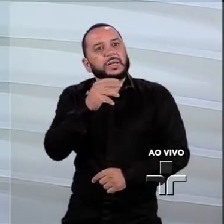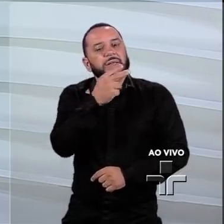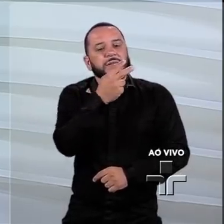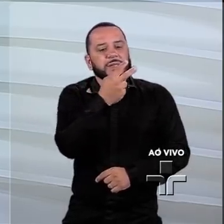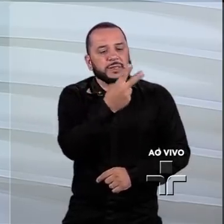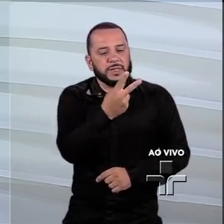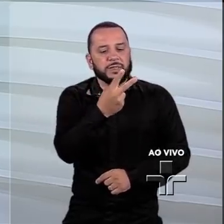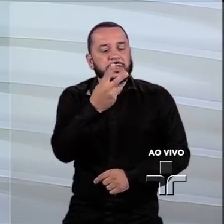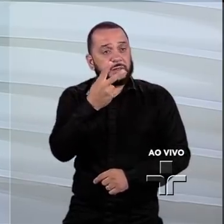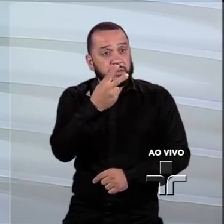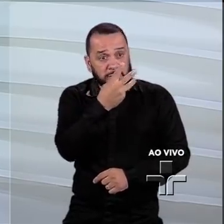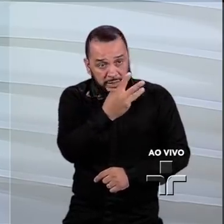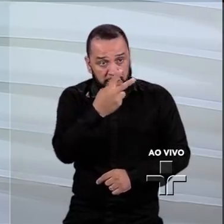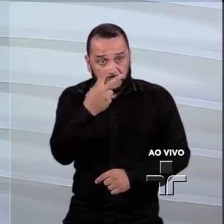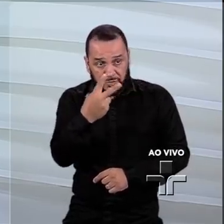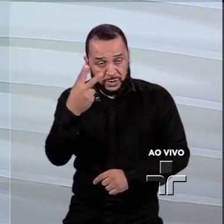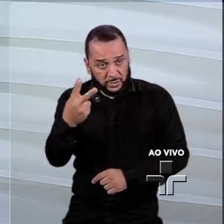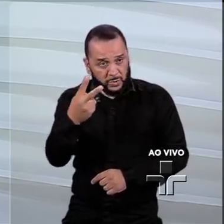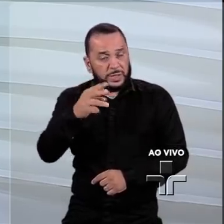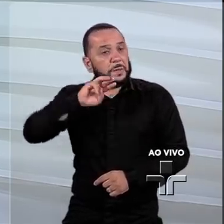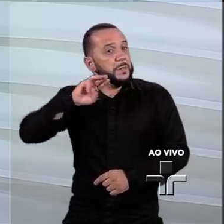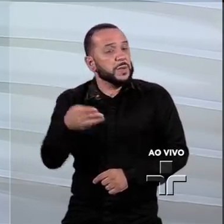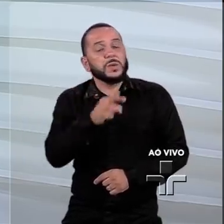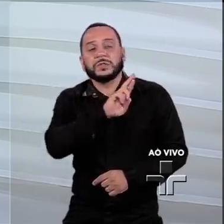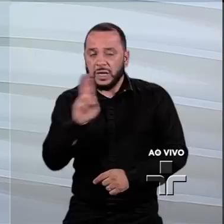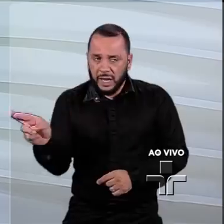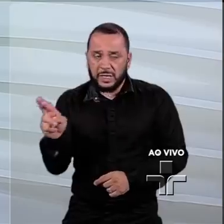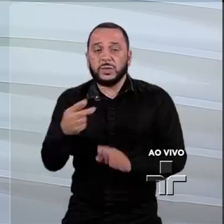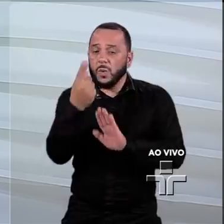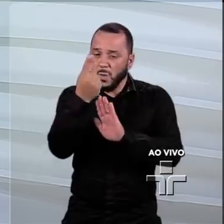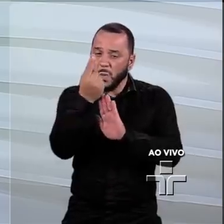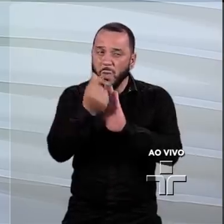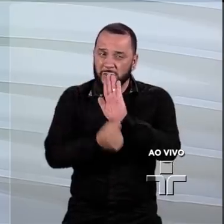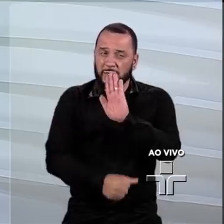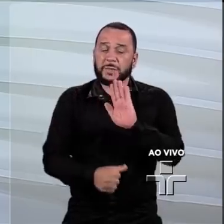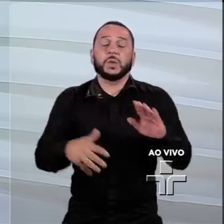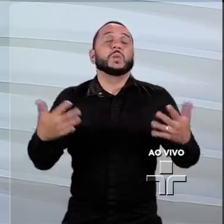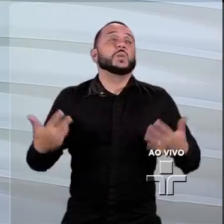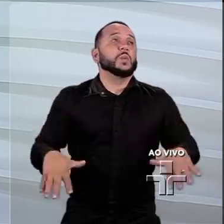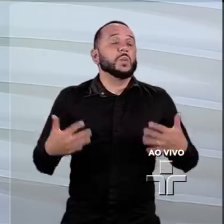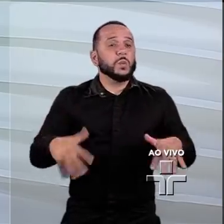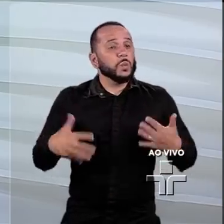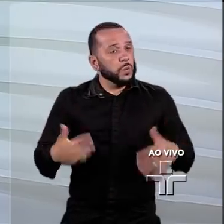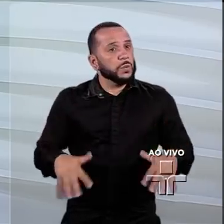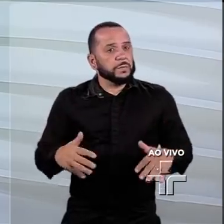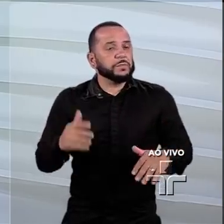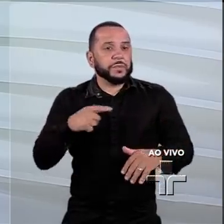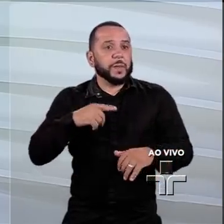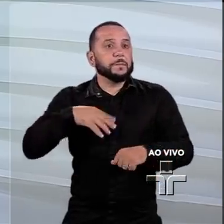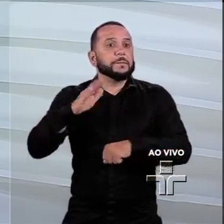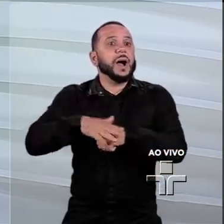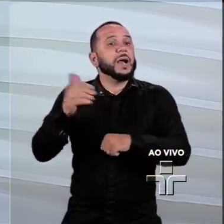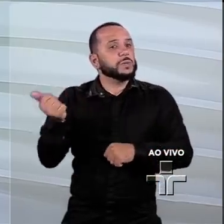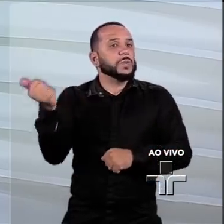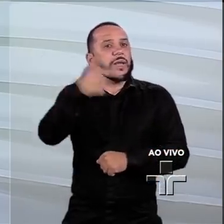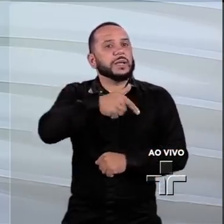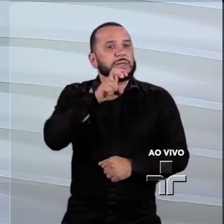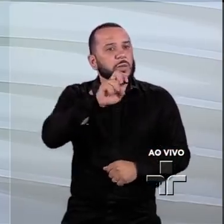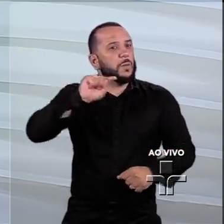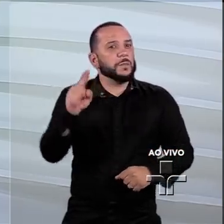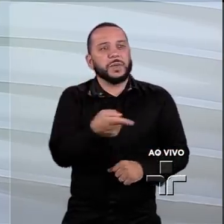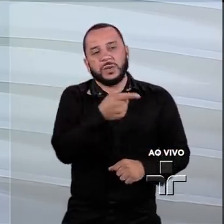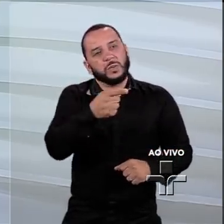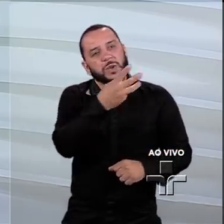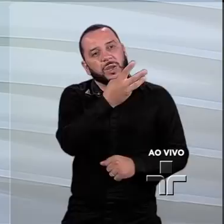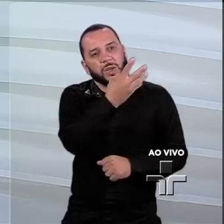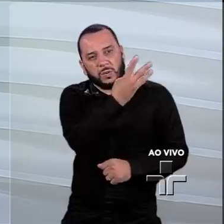1.322 bilhões de reais. Sem sombra de dúvida, deve ser um orçamento maior do que 5.400 cidades das 5.500 municípios